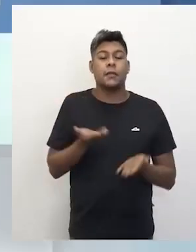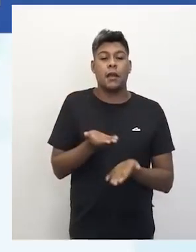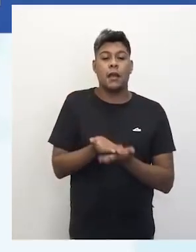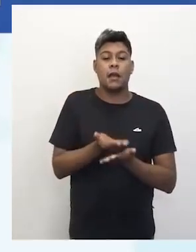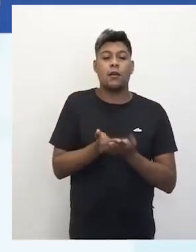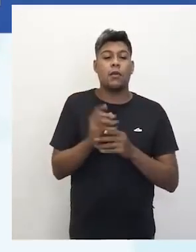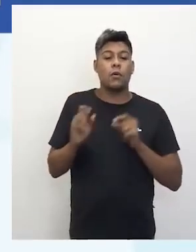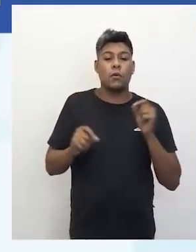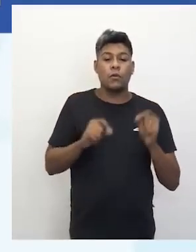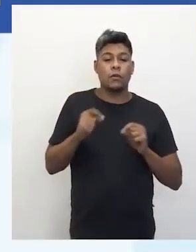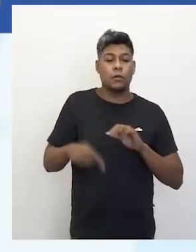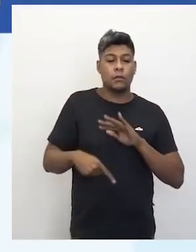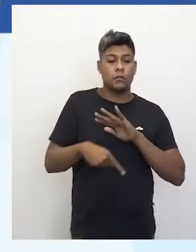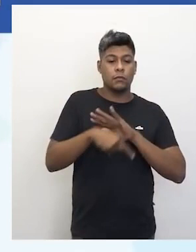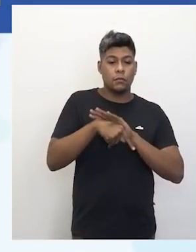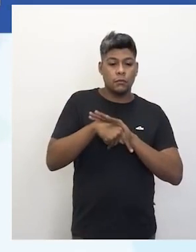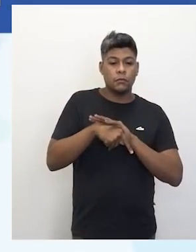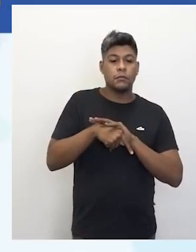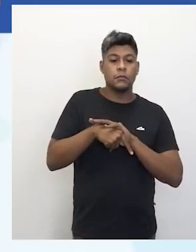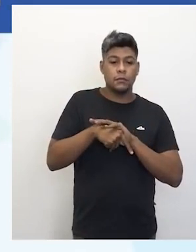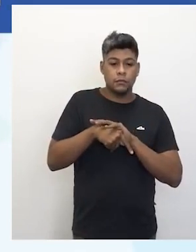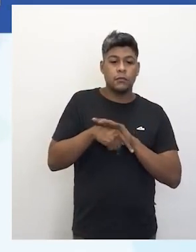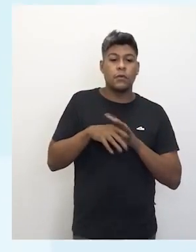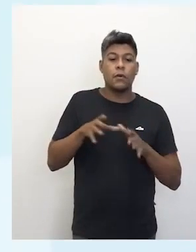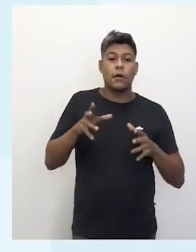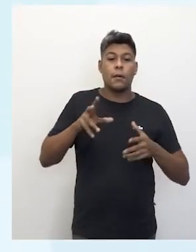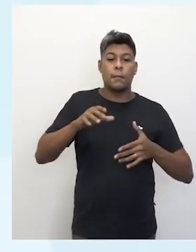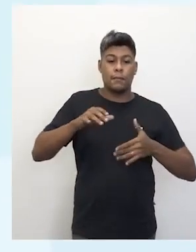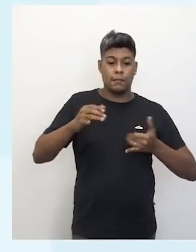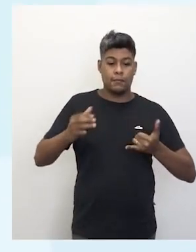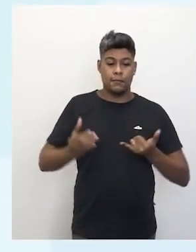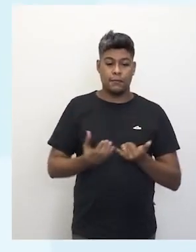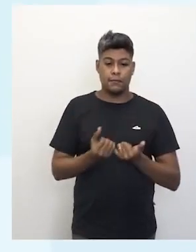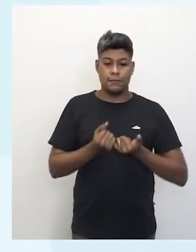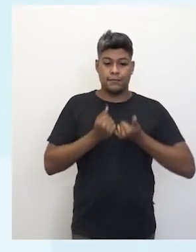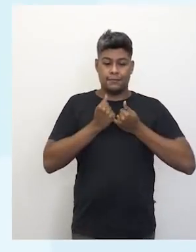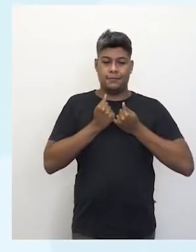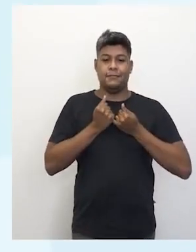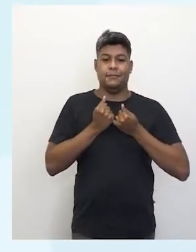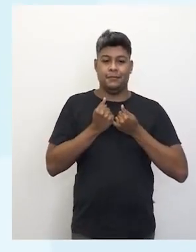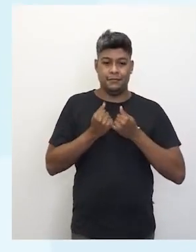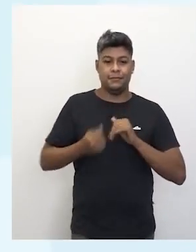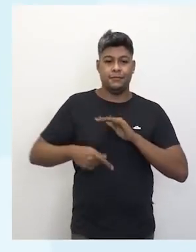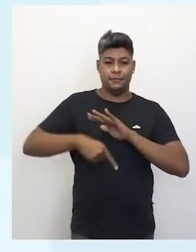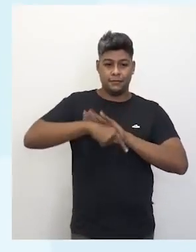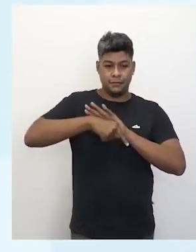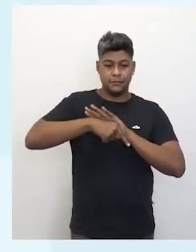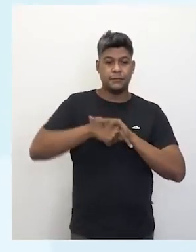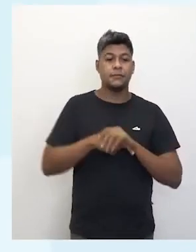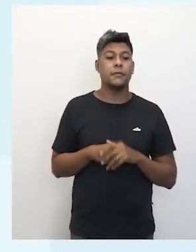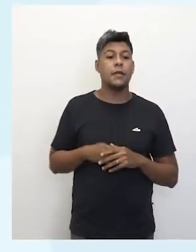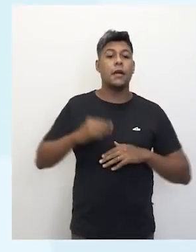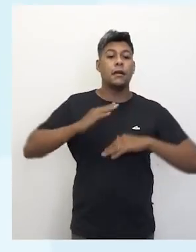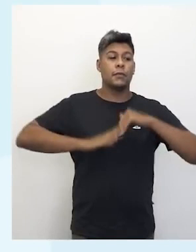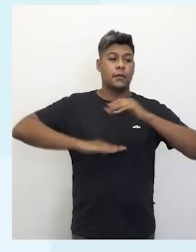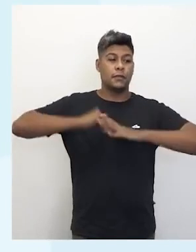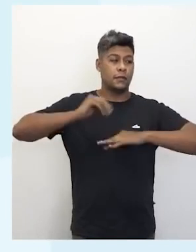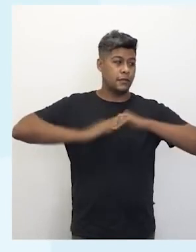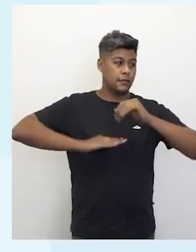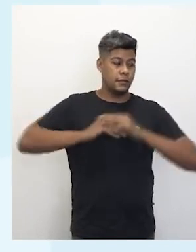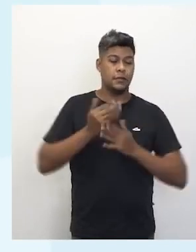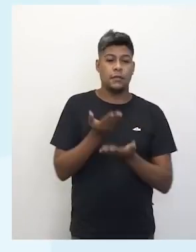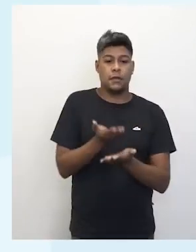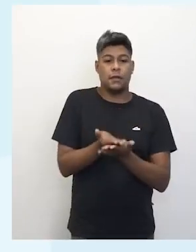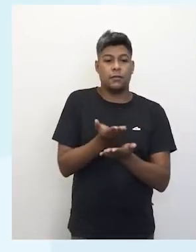é Patrimônio Artístico e Mediação Cultural. Vamos falar, então, qual é a habilidade que a gente vai trabalhar nessa